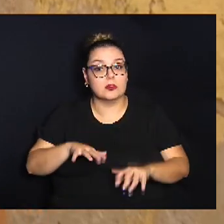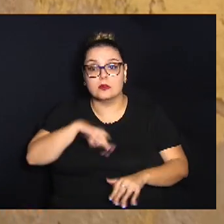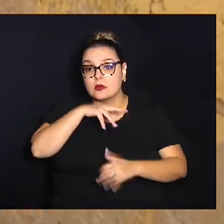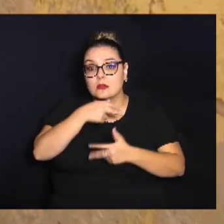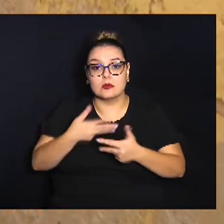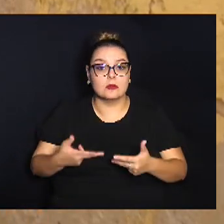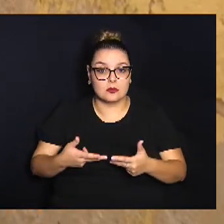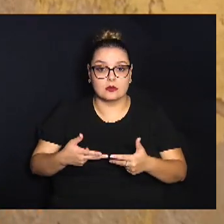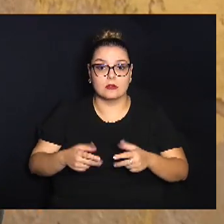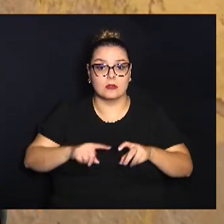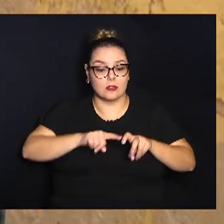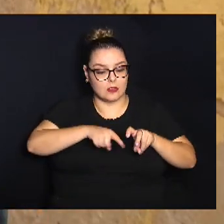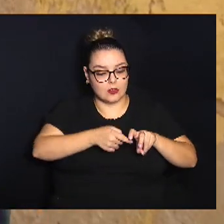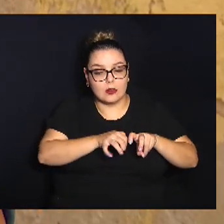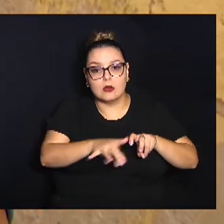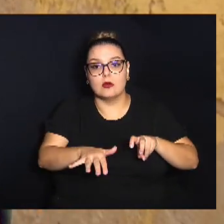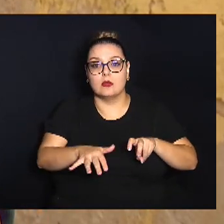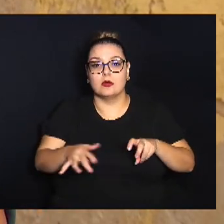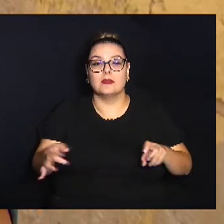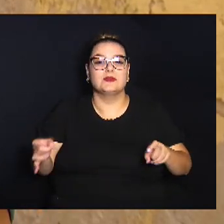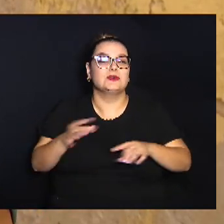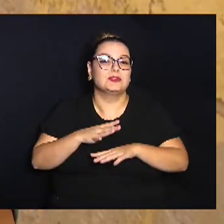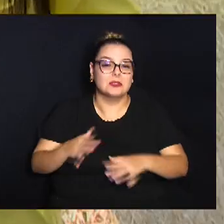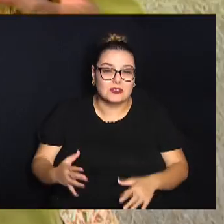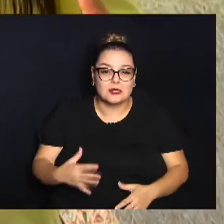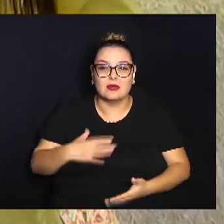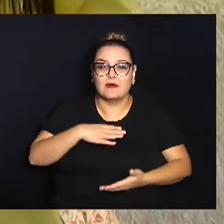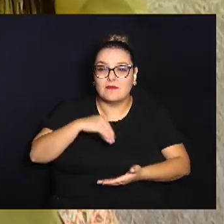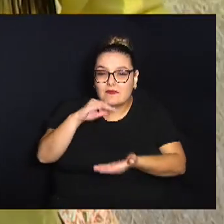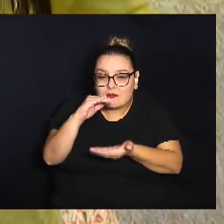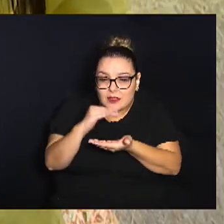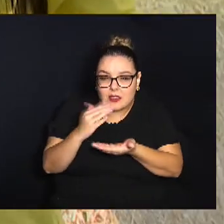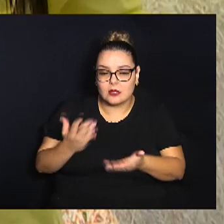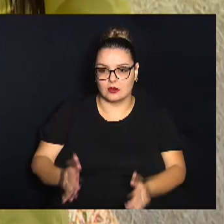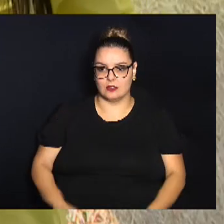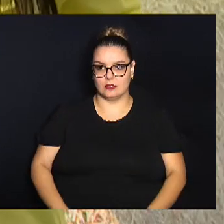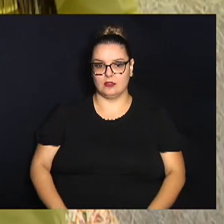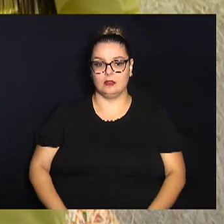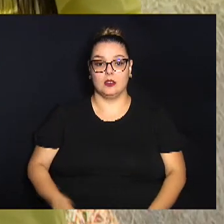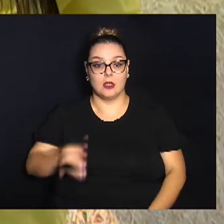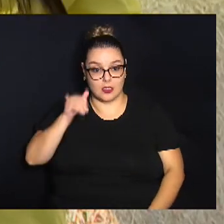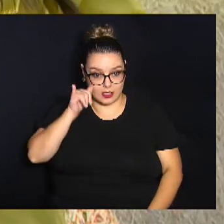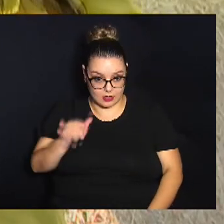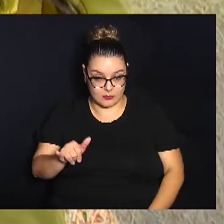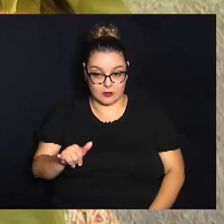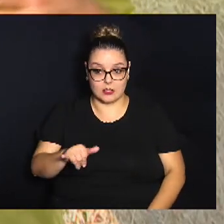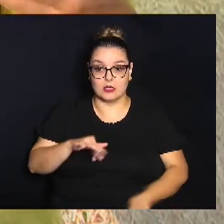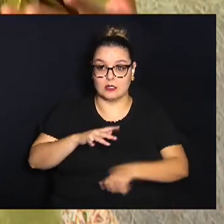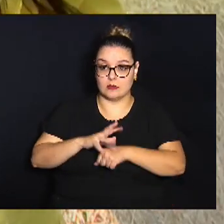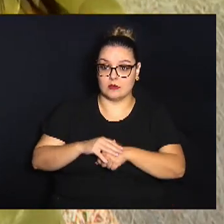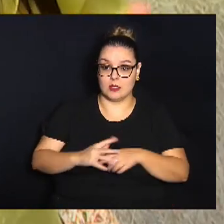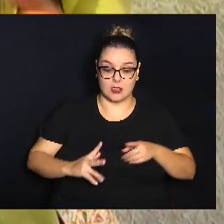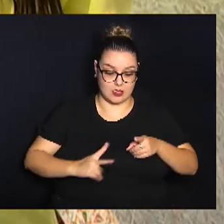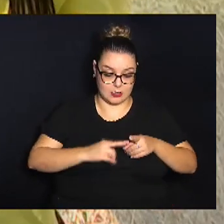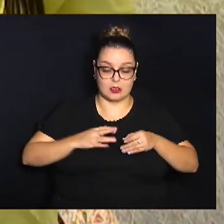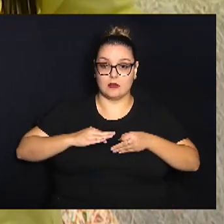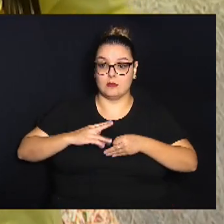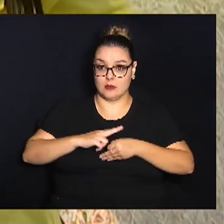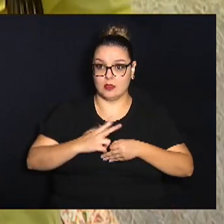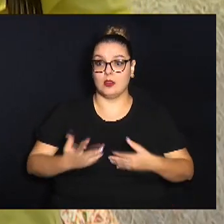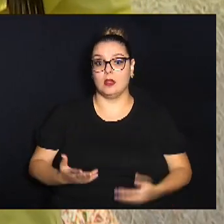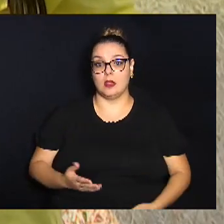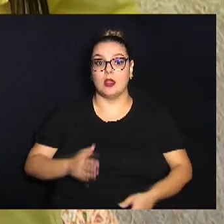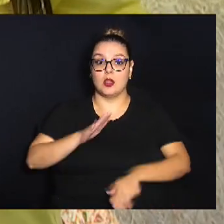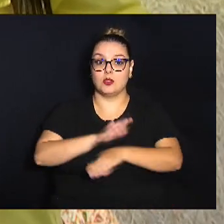animais deem cria. Chega de ficar pegando o filhote. Além de evitar doenças, a castração também pode ajudar a acabar